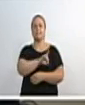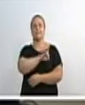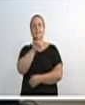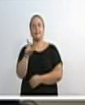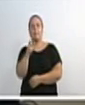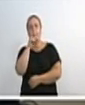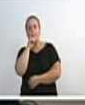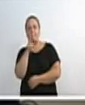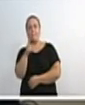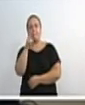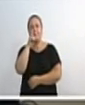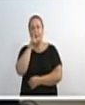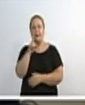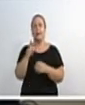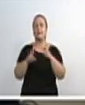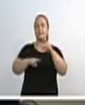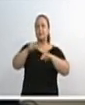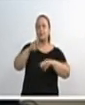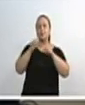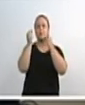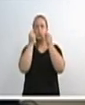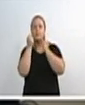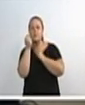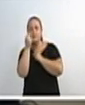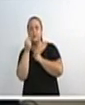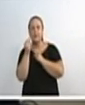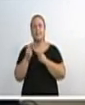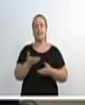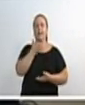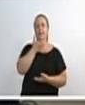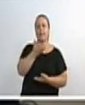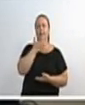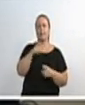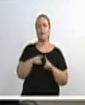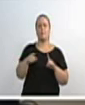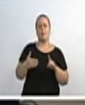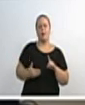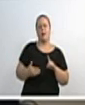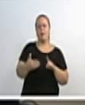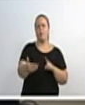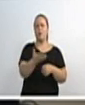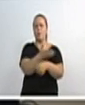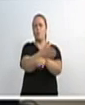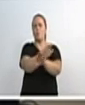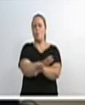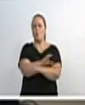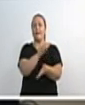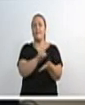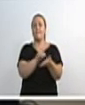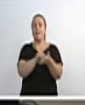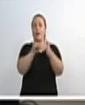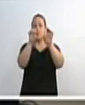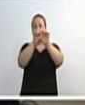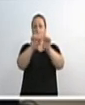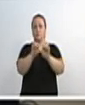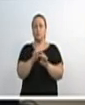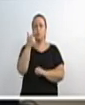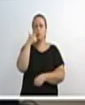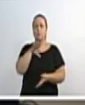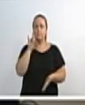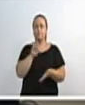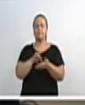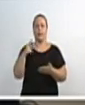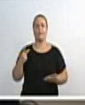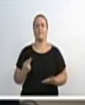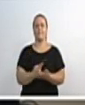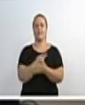Pais, Dia das Mães, festa junina e Natal, hoje estão vazias e sem estrutura necessária para realizar tais atividades e